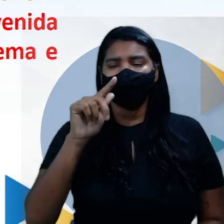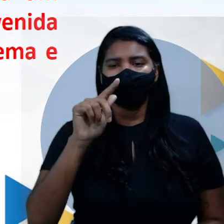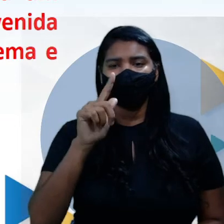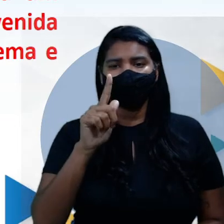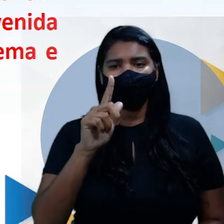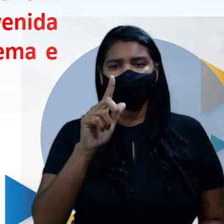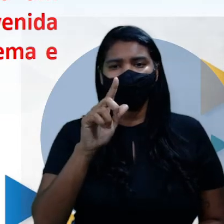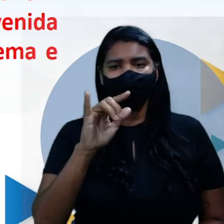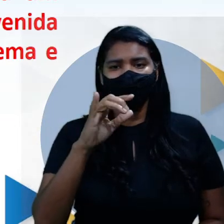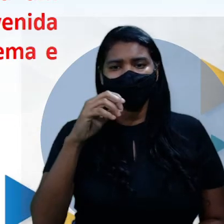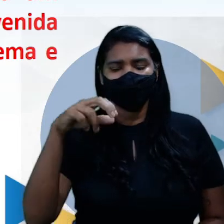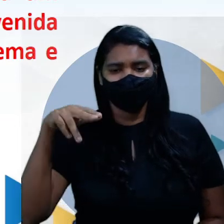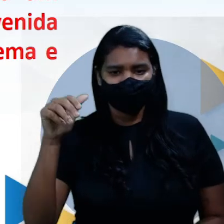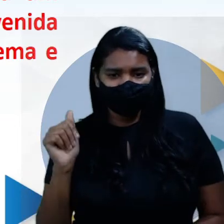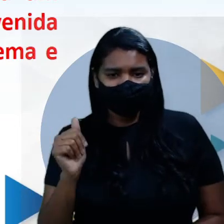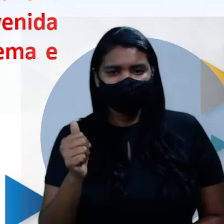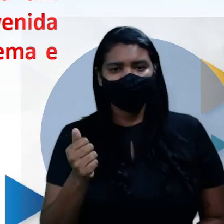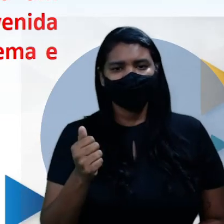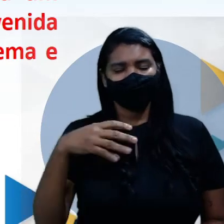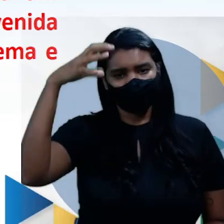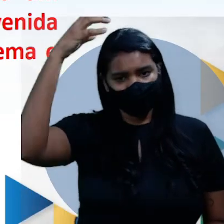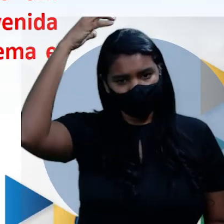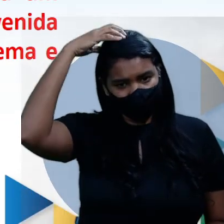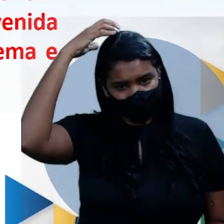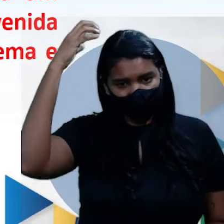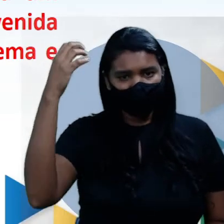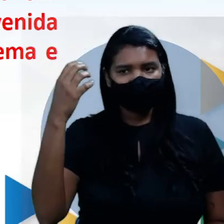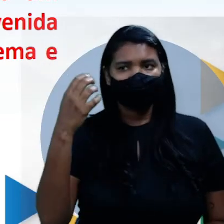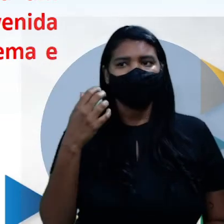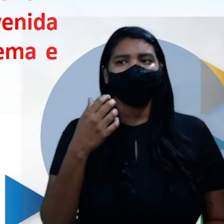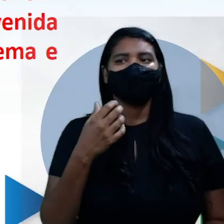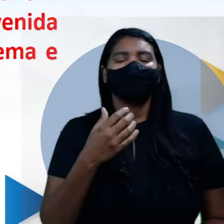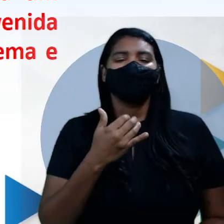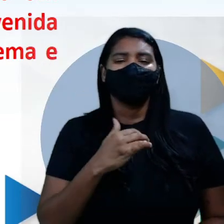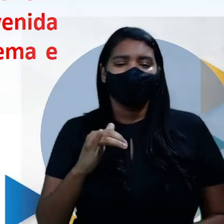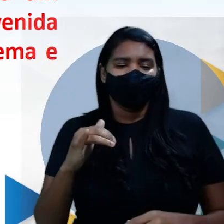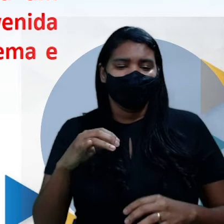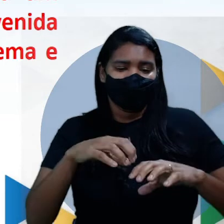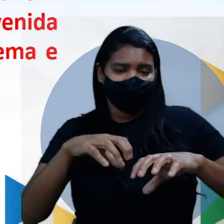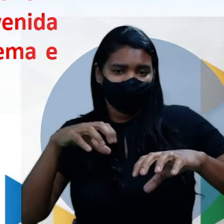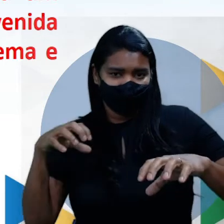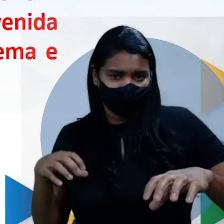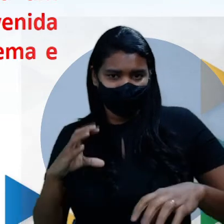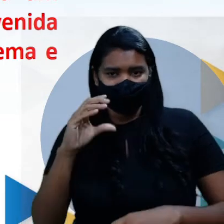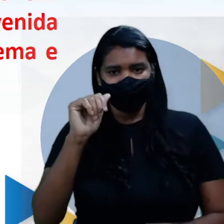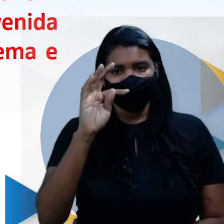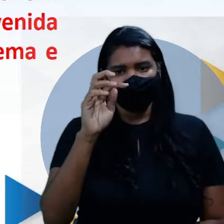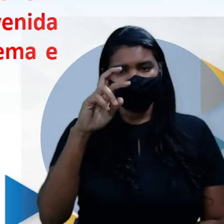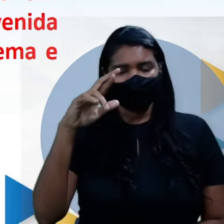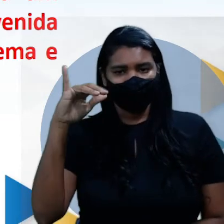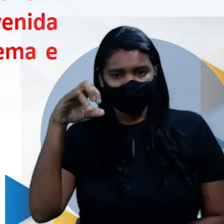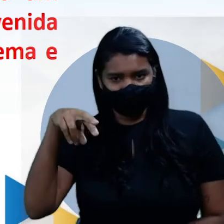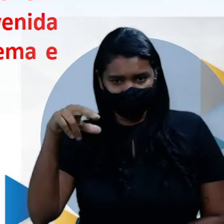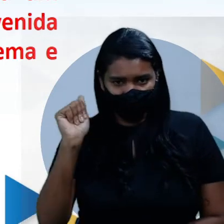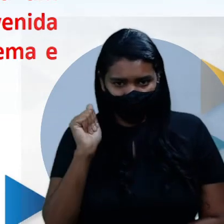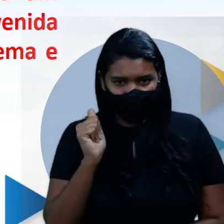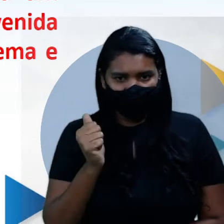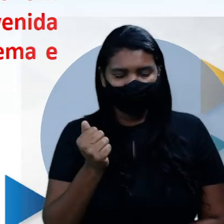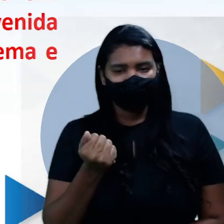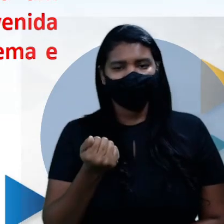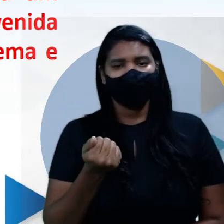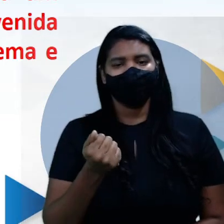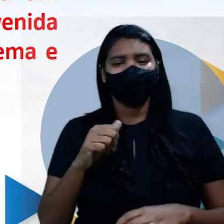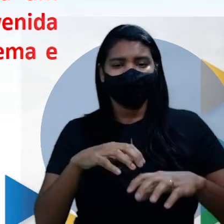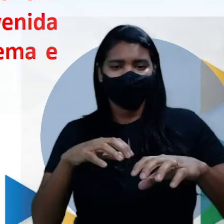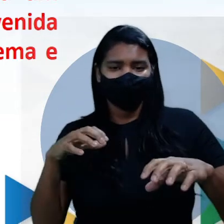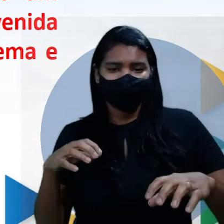rei da Inglaterra quis se casar com Ana Bolena, tal, e aí ele separou-se da igreja de Catarina, que separasse de